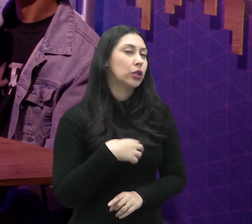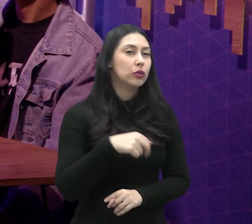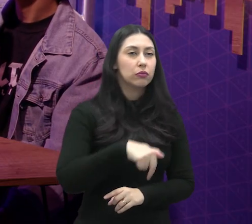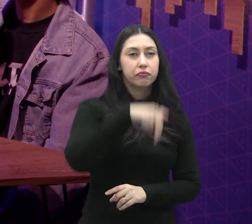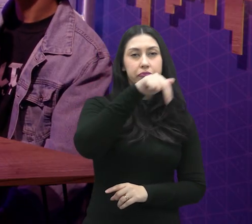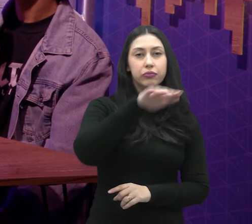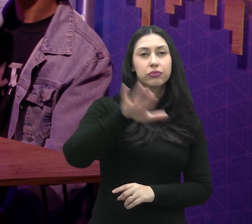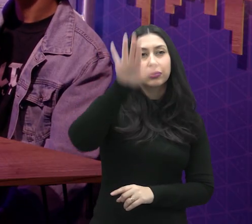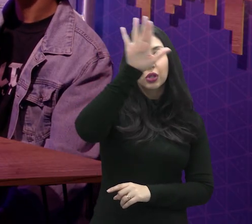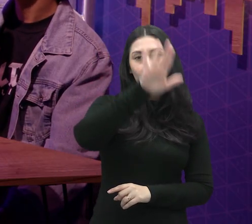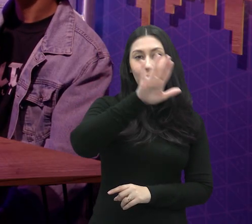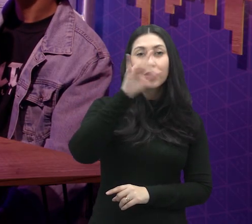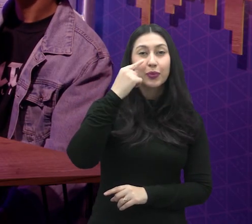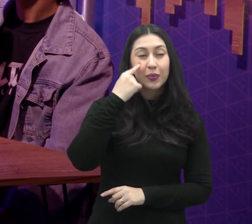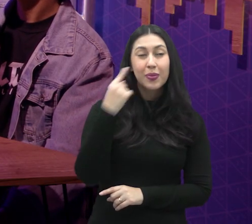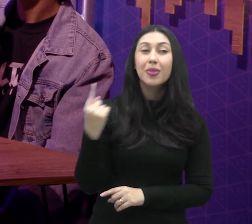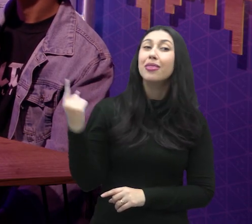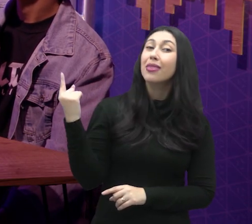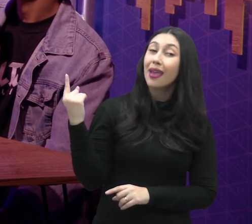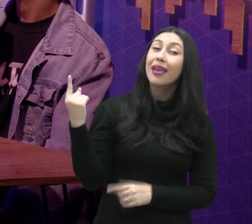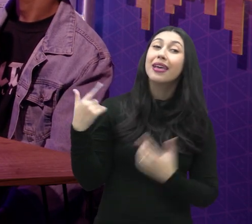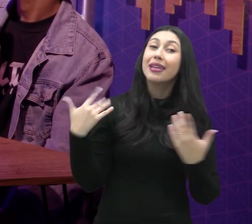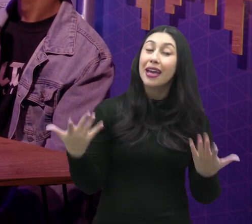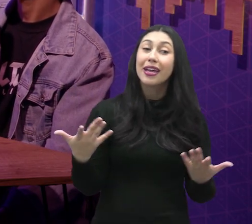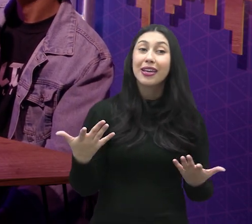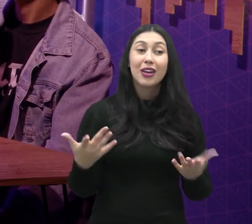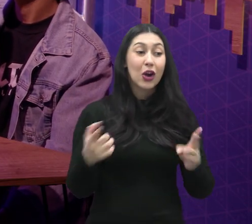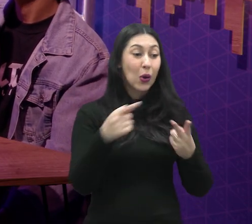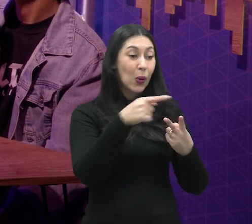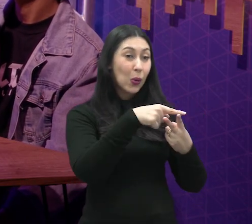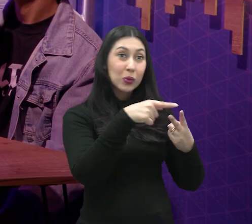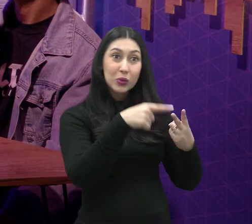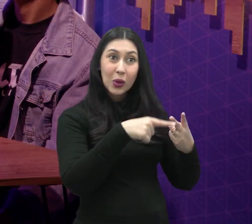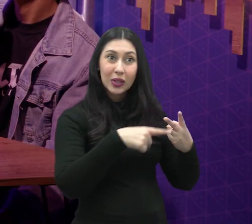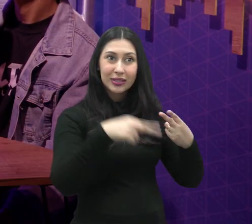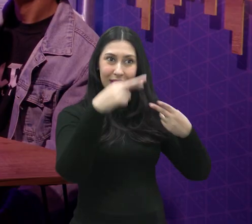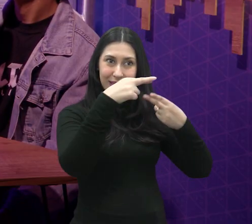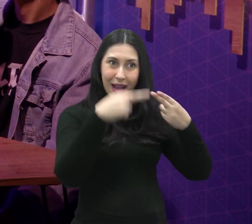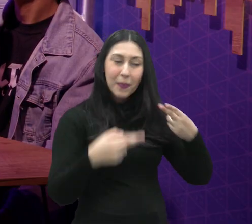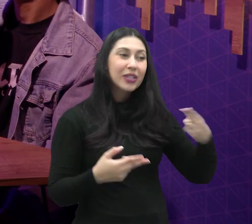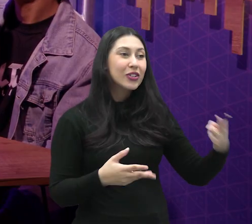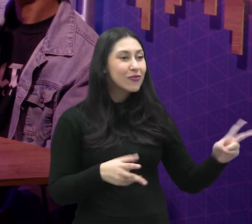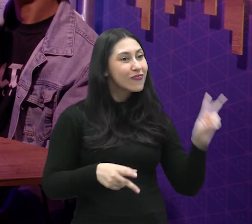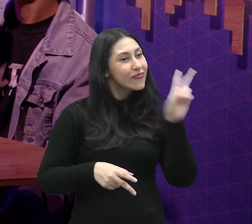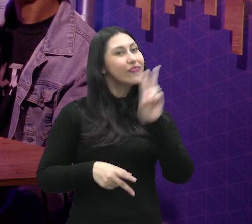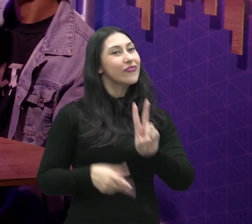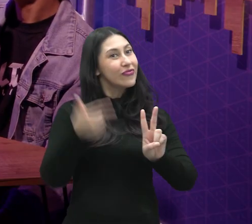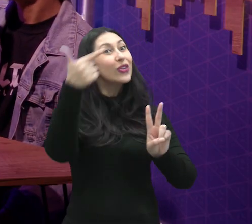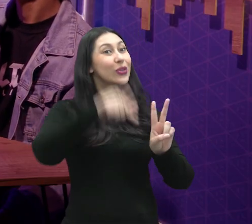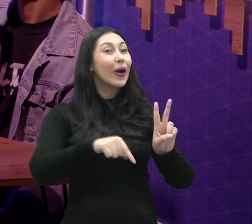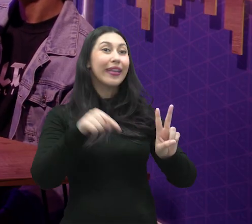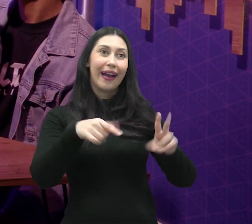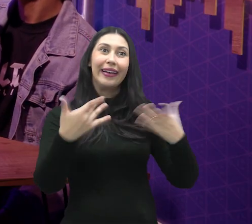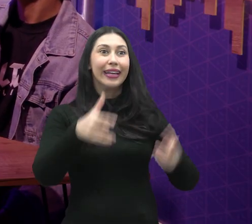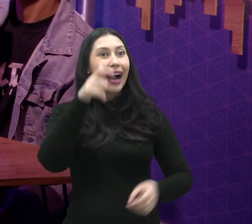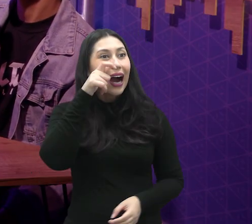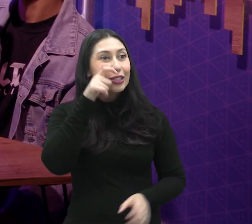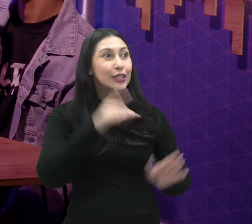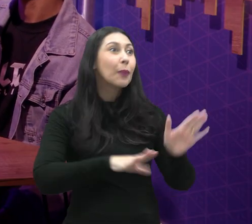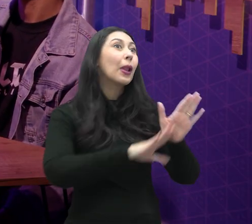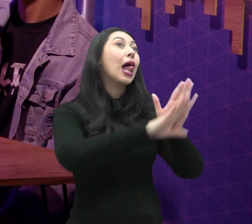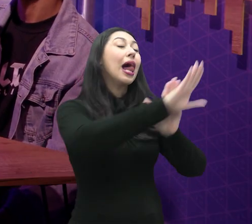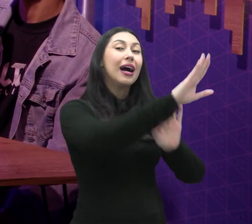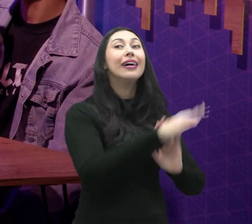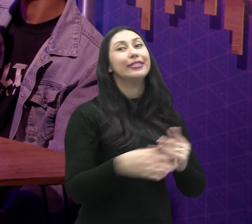nordestina, e veio a No Rancho Fundo, e daí eles trouxeram de volta a dupla de repentistas para ver se eles alavancavam a audiência, e deu certo. Aí,